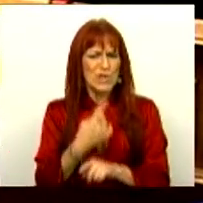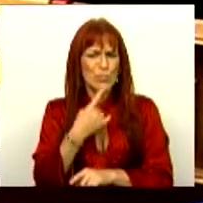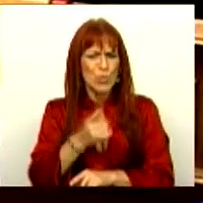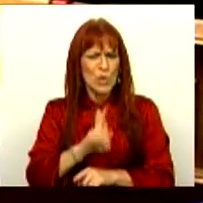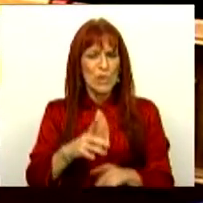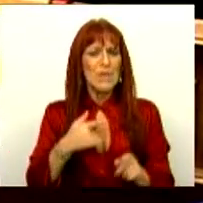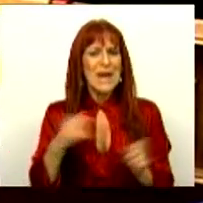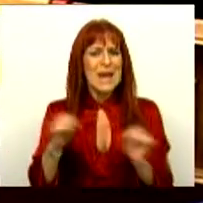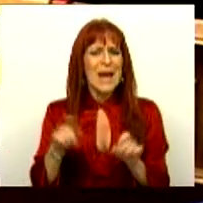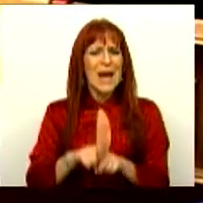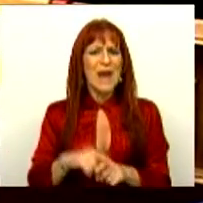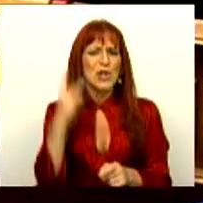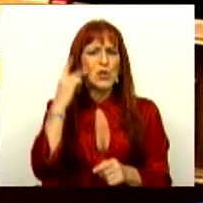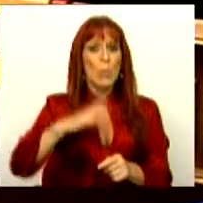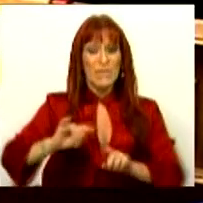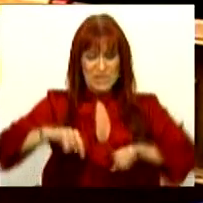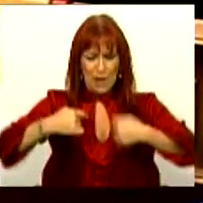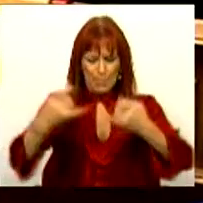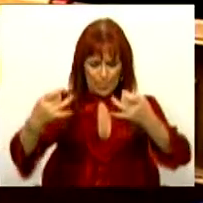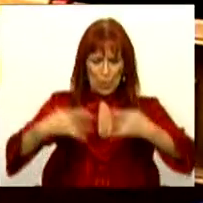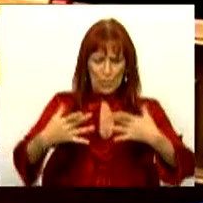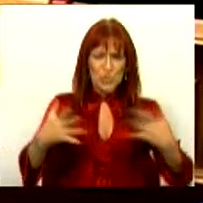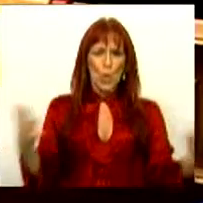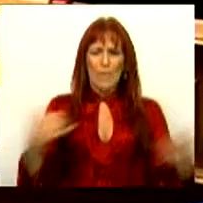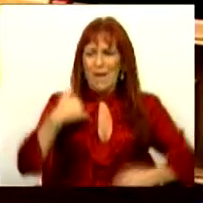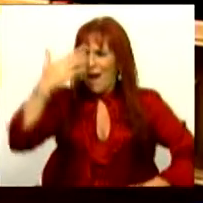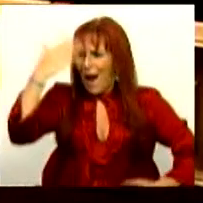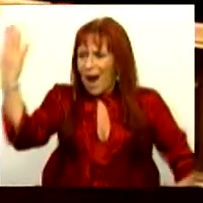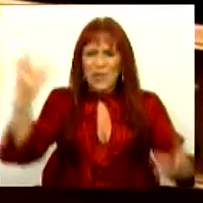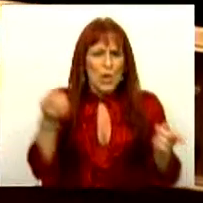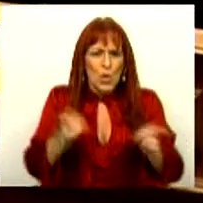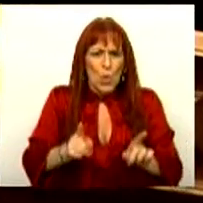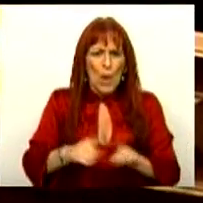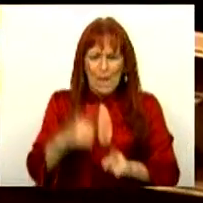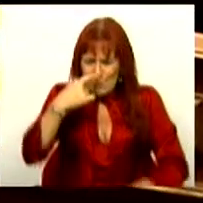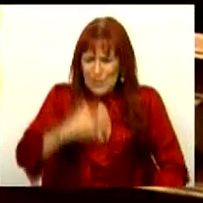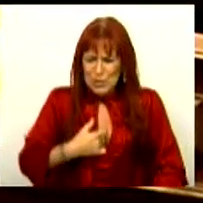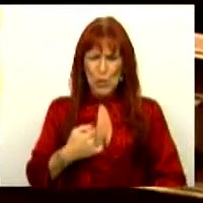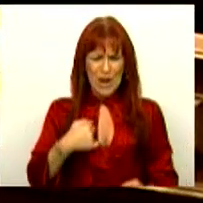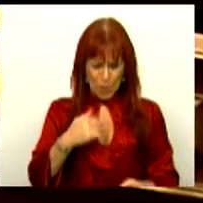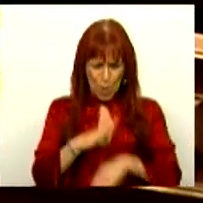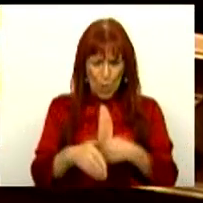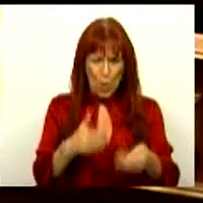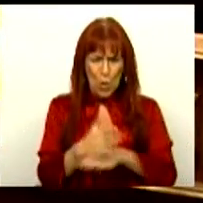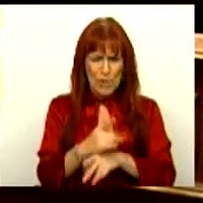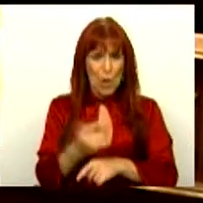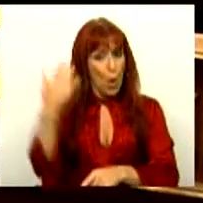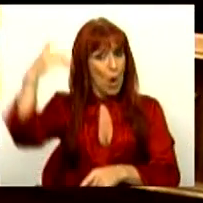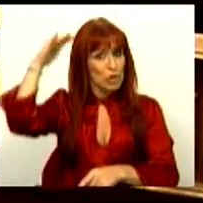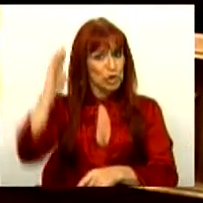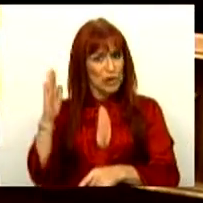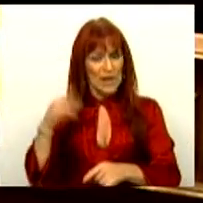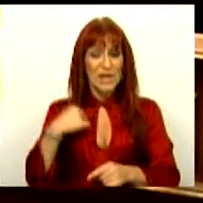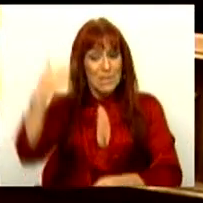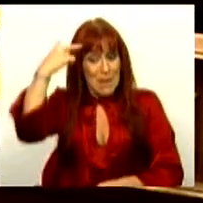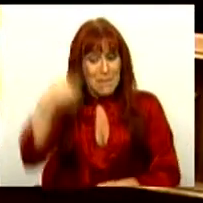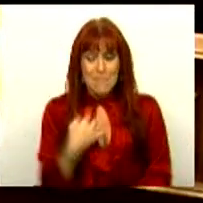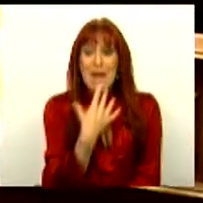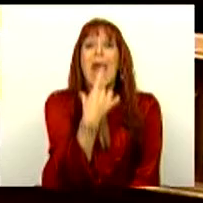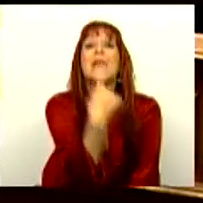seguramente ninguém quer sobreviver a si mesmo quando já achar que não é a pessoa que quer continuar a ser ou que foi. E esse juízo